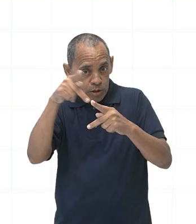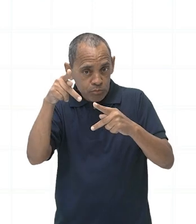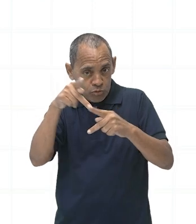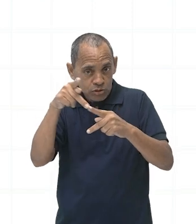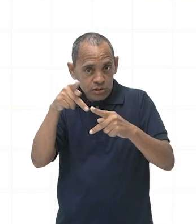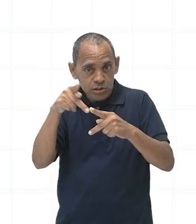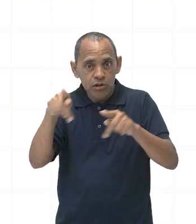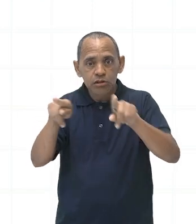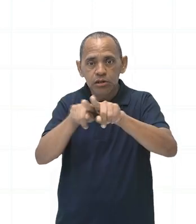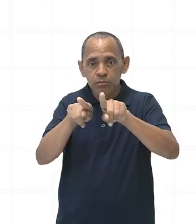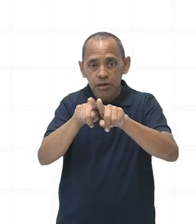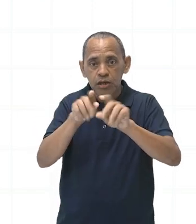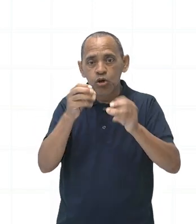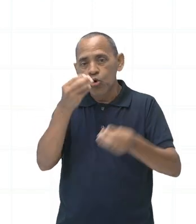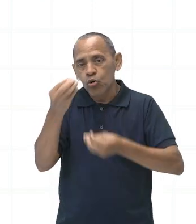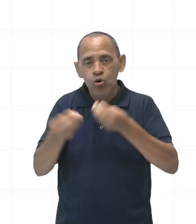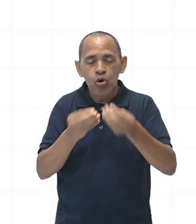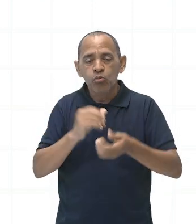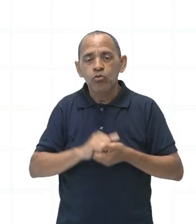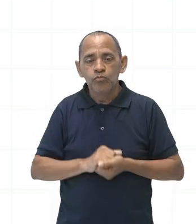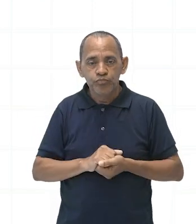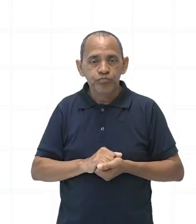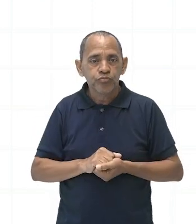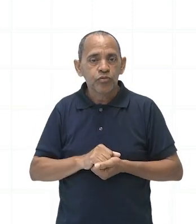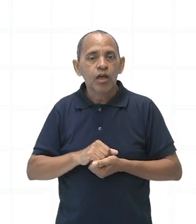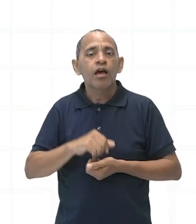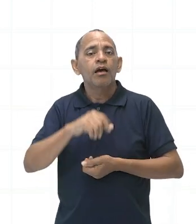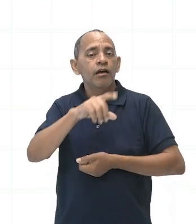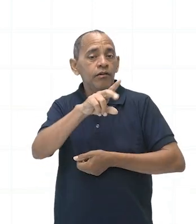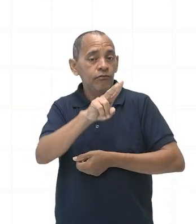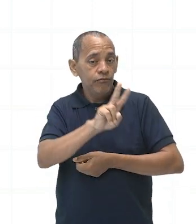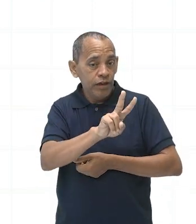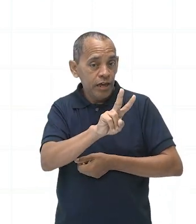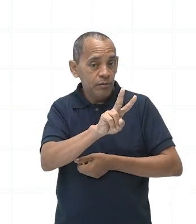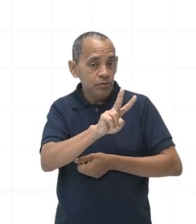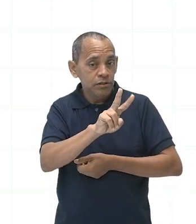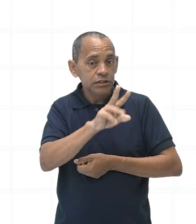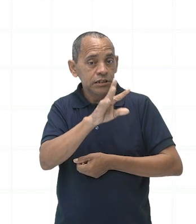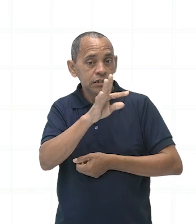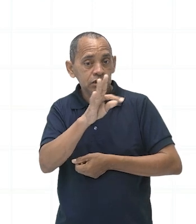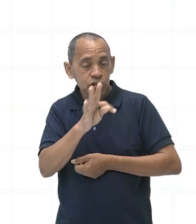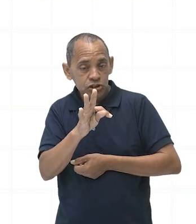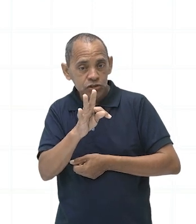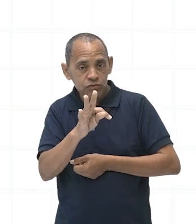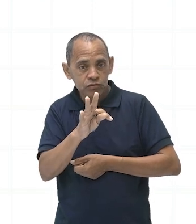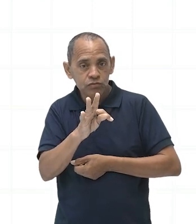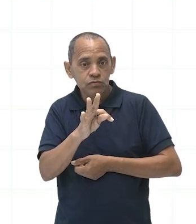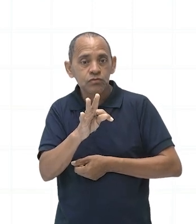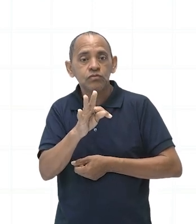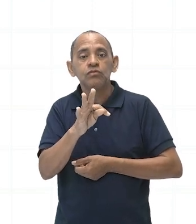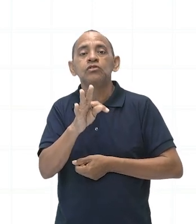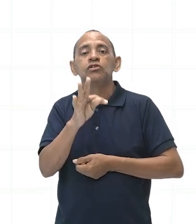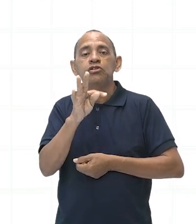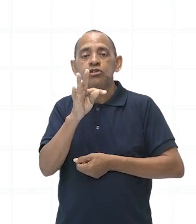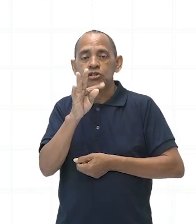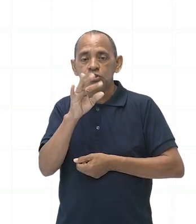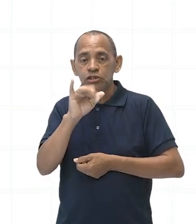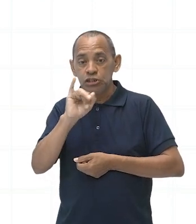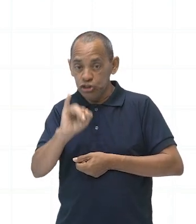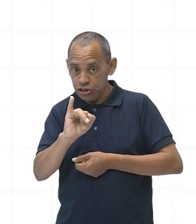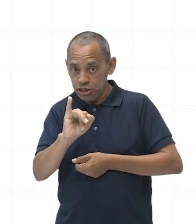como é que eu vou chamar esse verbo transitivo? Vou chamar de verbo transitivo